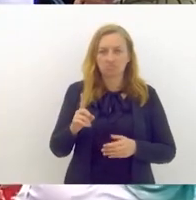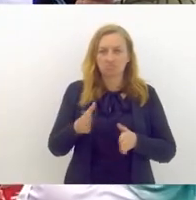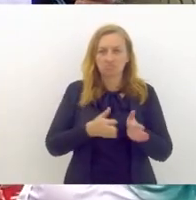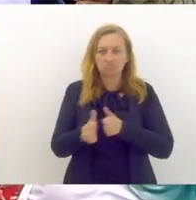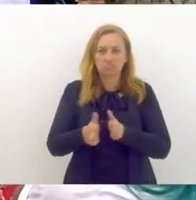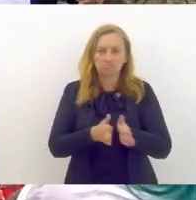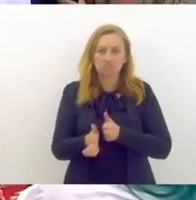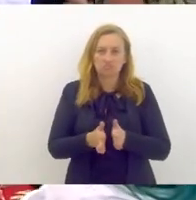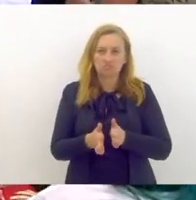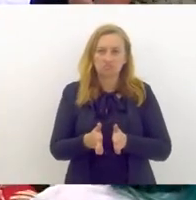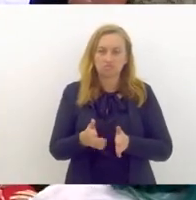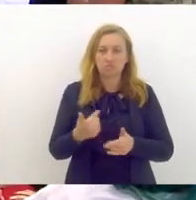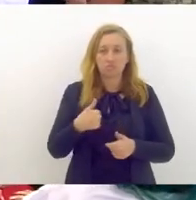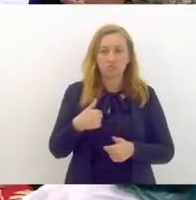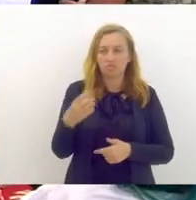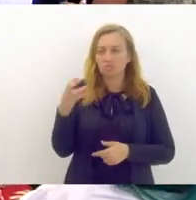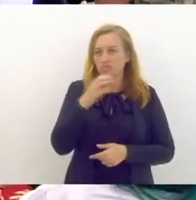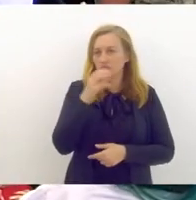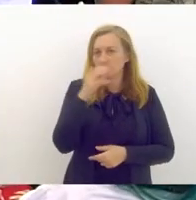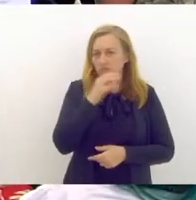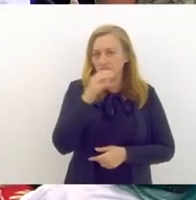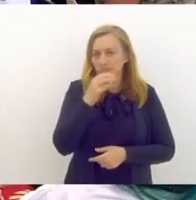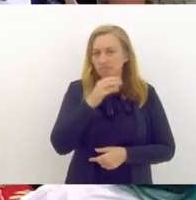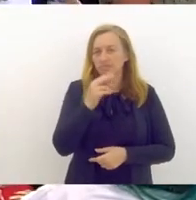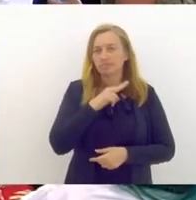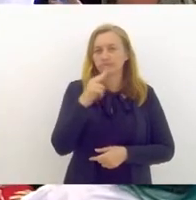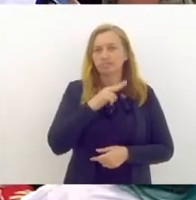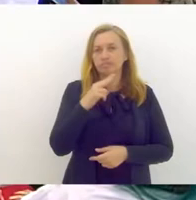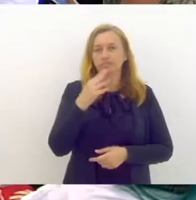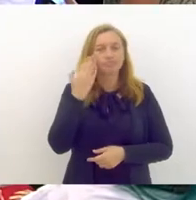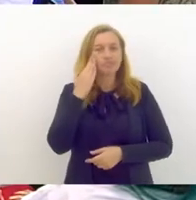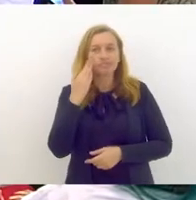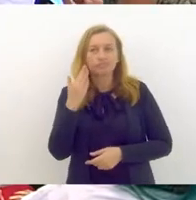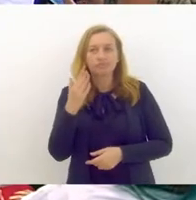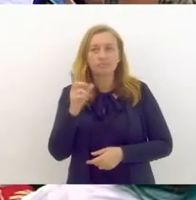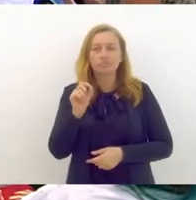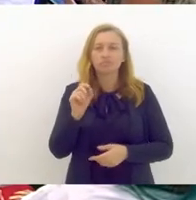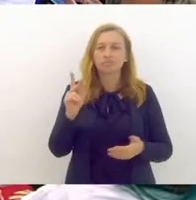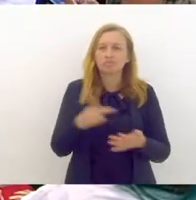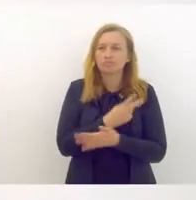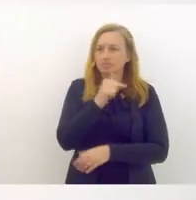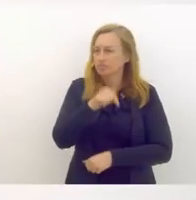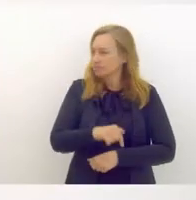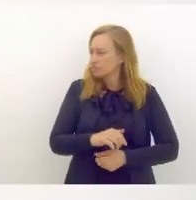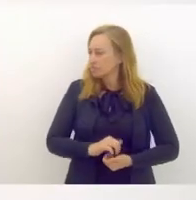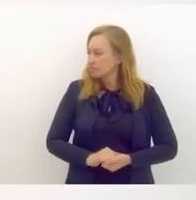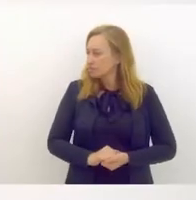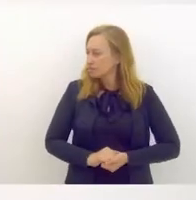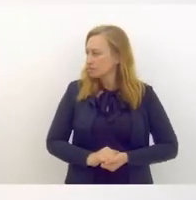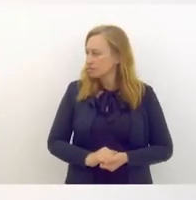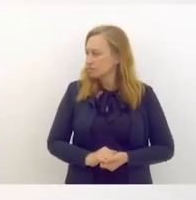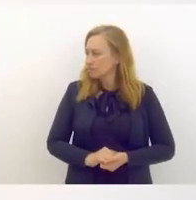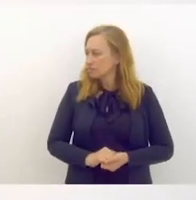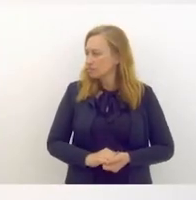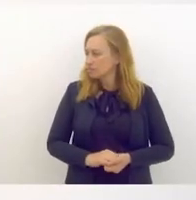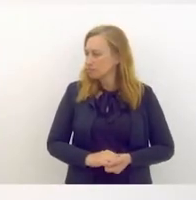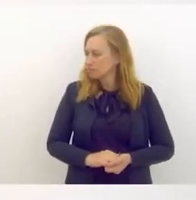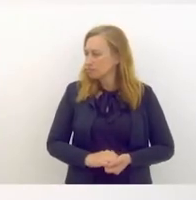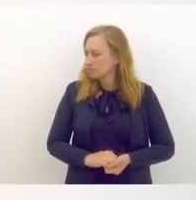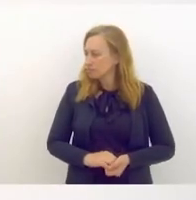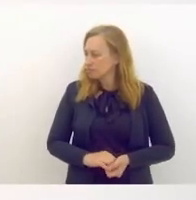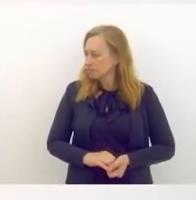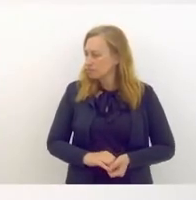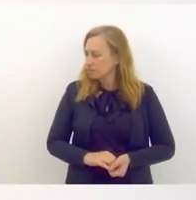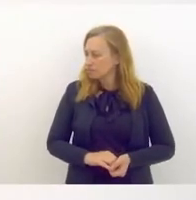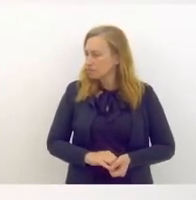de uma semana para outra, para tentar entender o que está acontecendo aqui. Assim como todo mundo que falou antes, eu